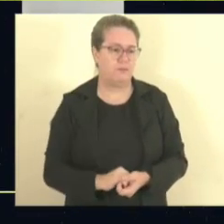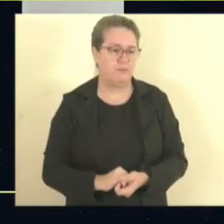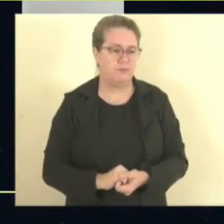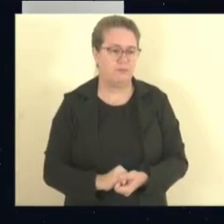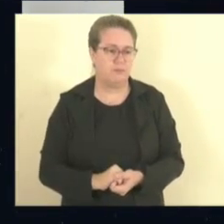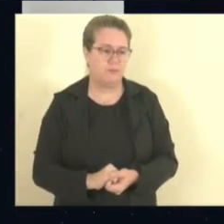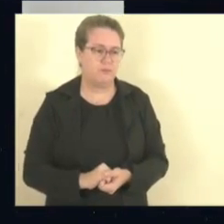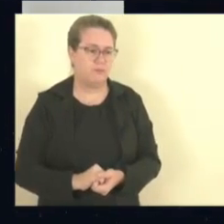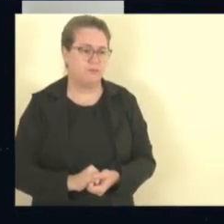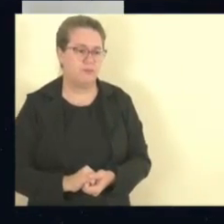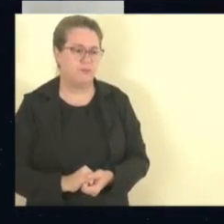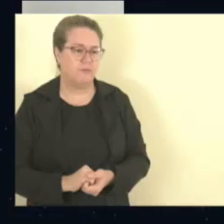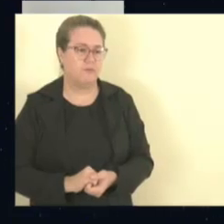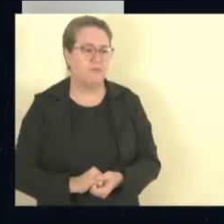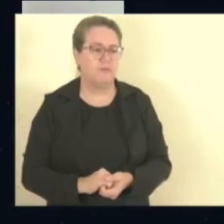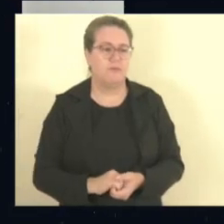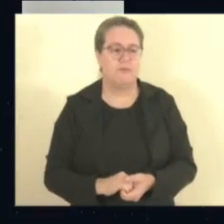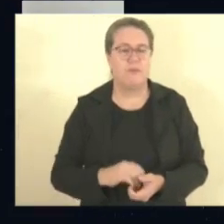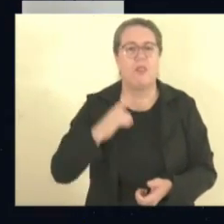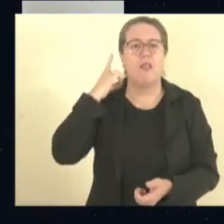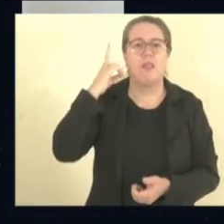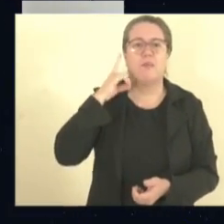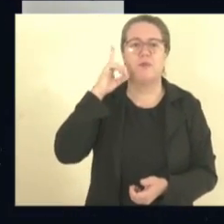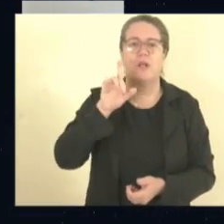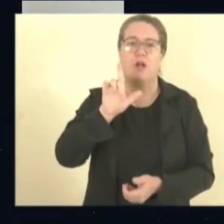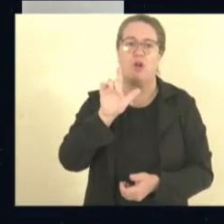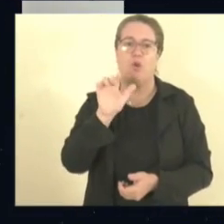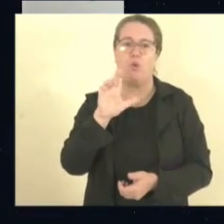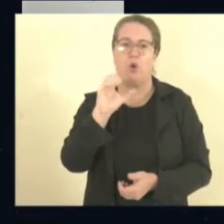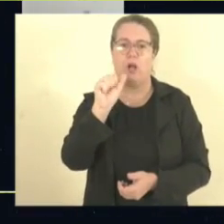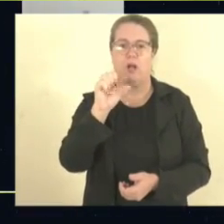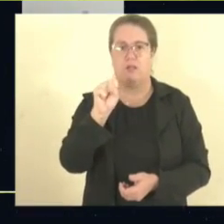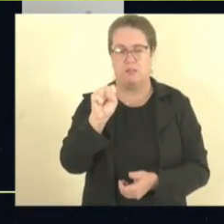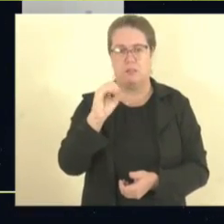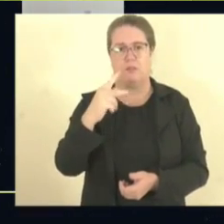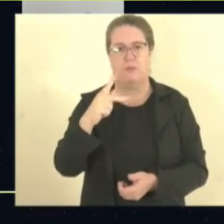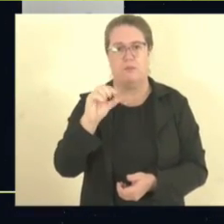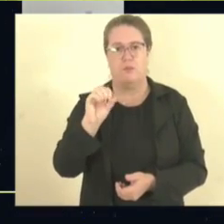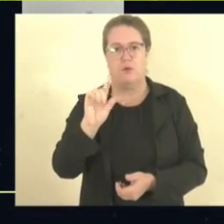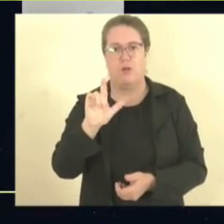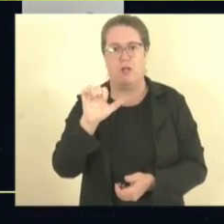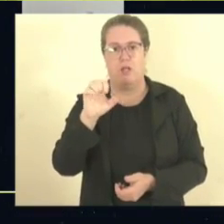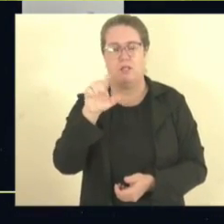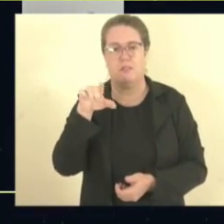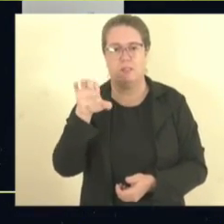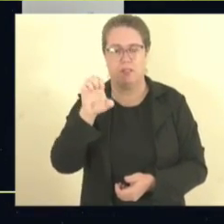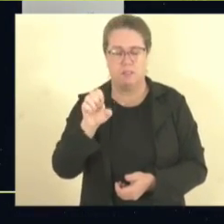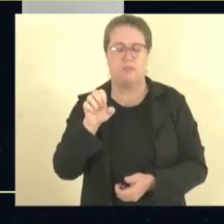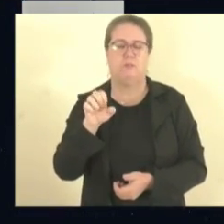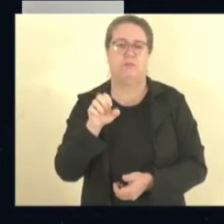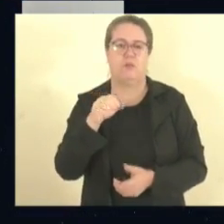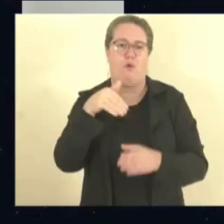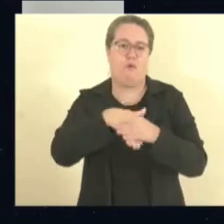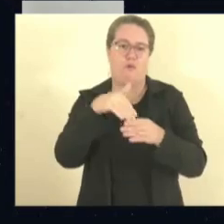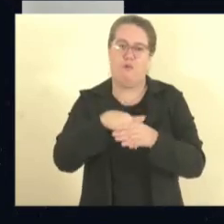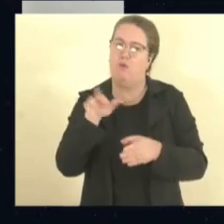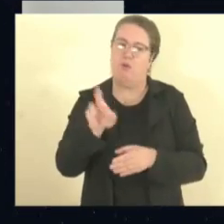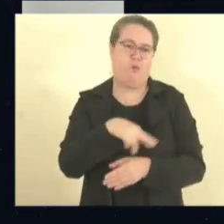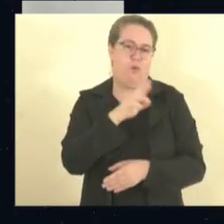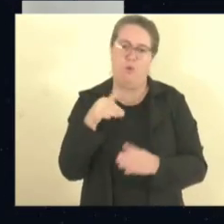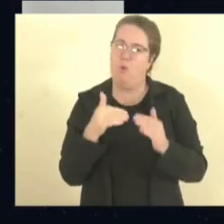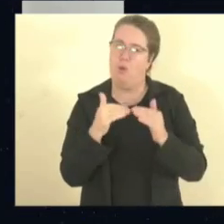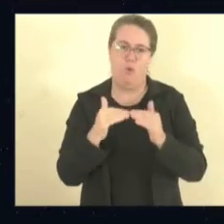sou contrário. Deputado Lucas Polese, pois não? Voto contrário, presidente. Está registrado o voto de Vossa